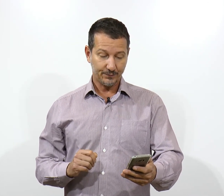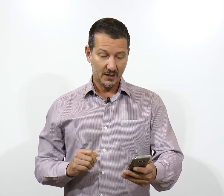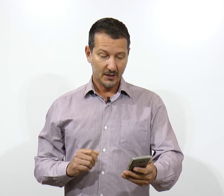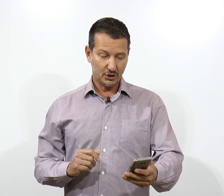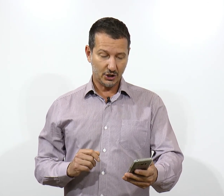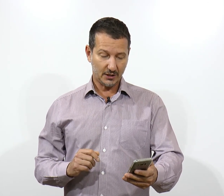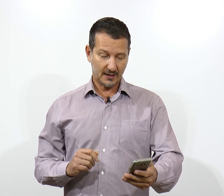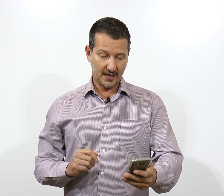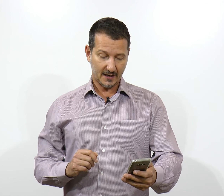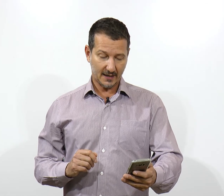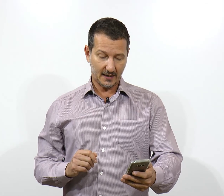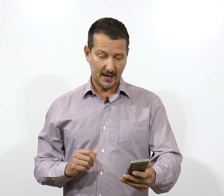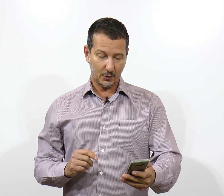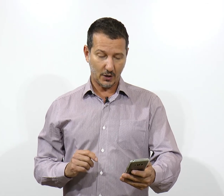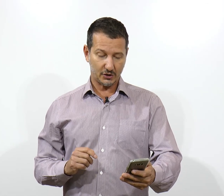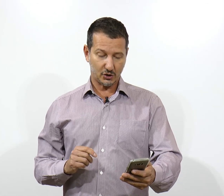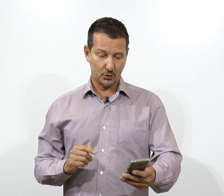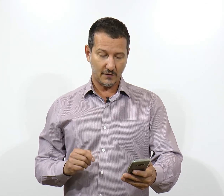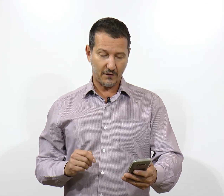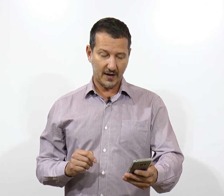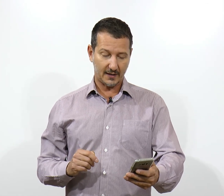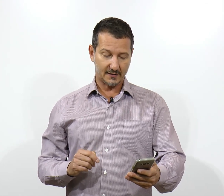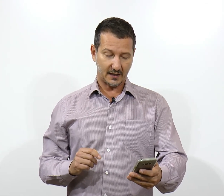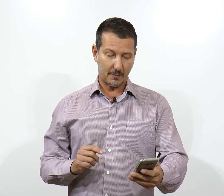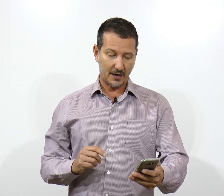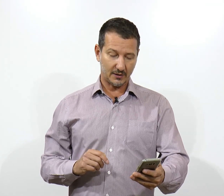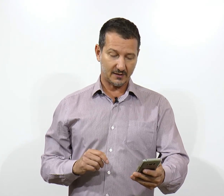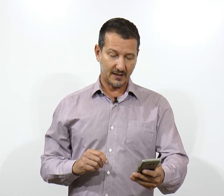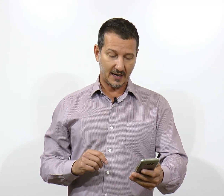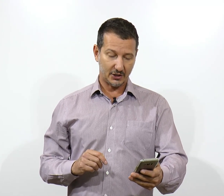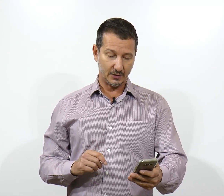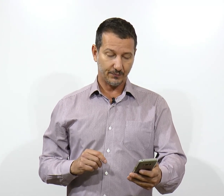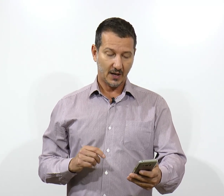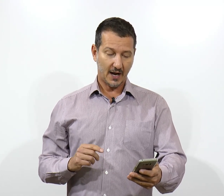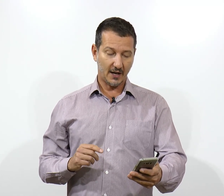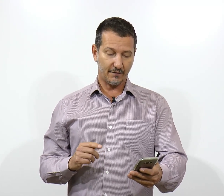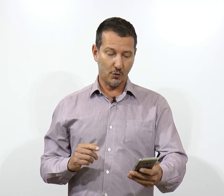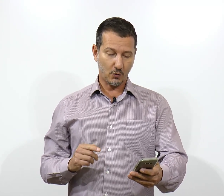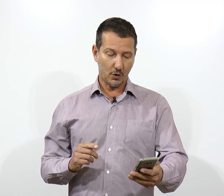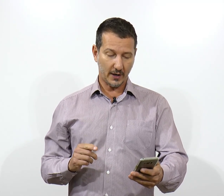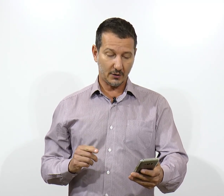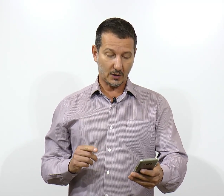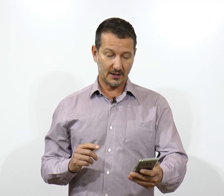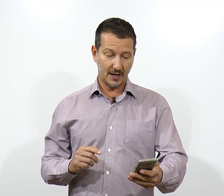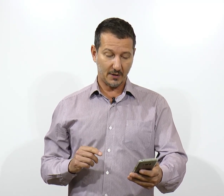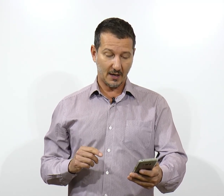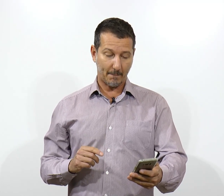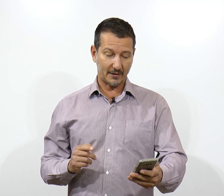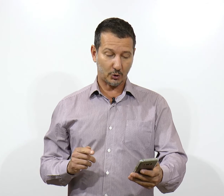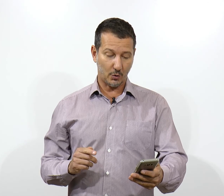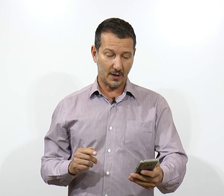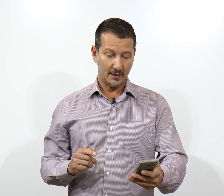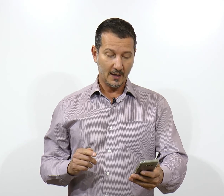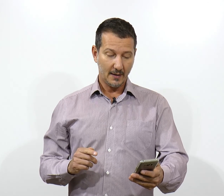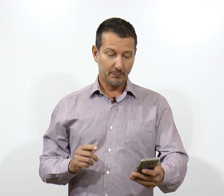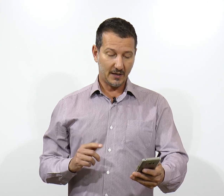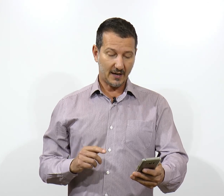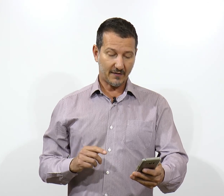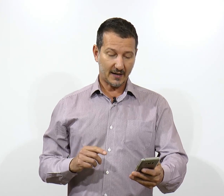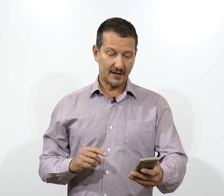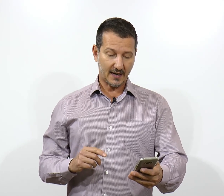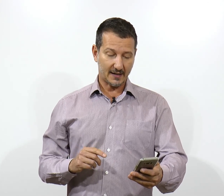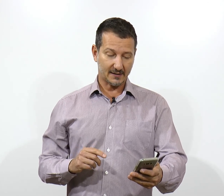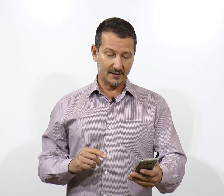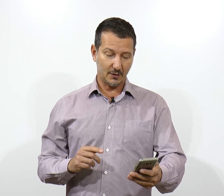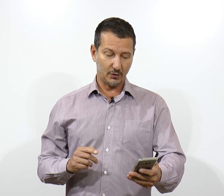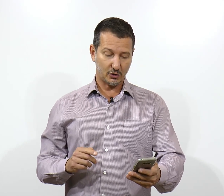estrada de terra agora estou de férias trabalho na cidade aí vou correndo até a minha patroa